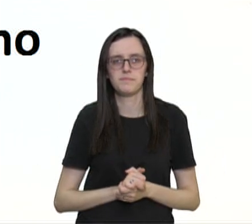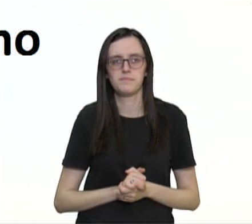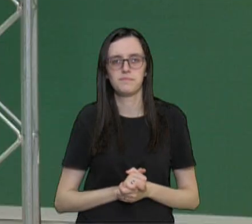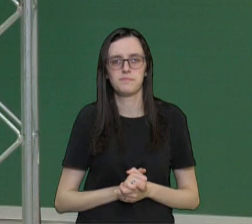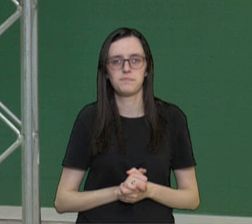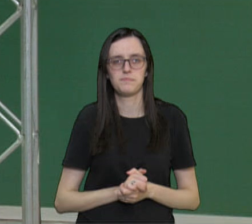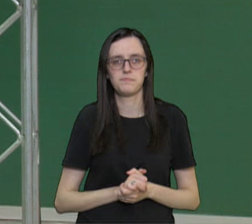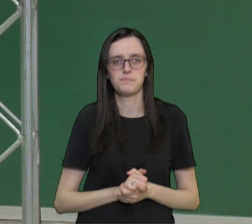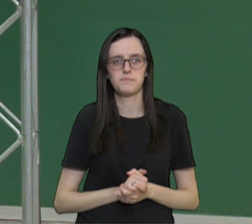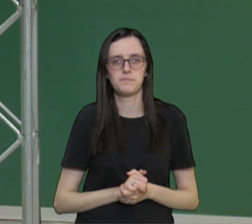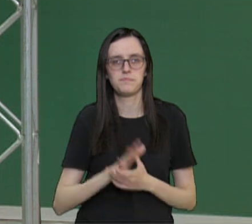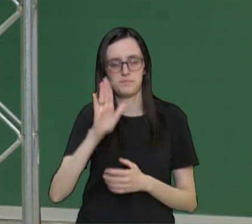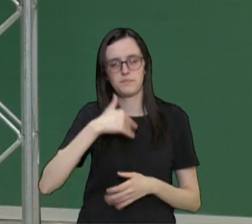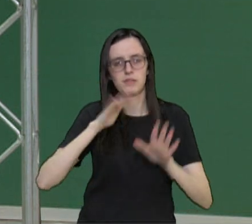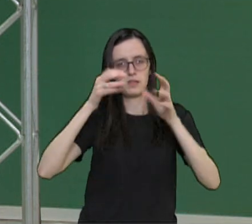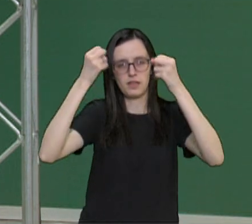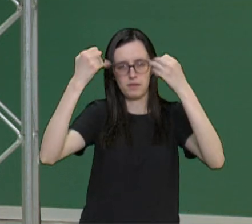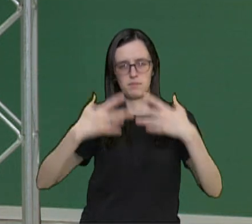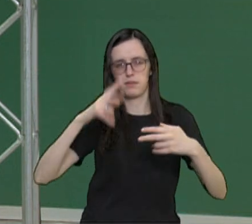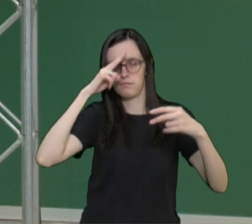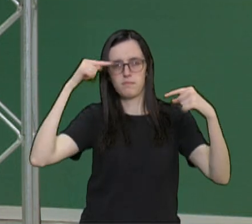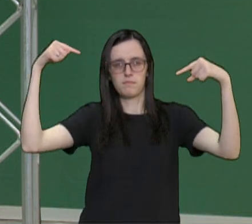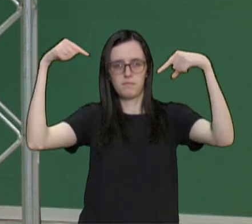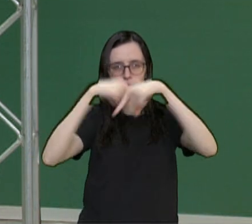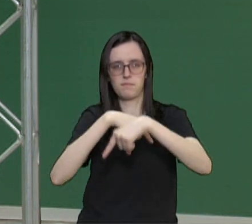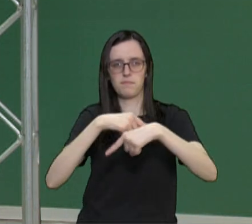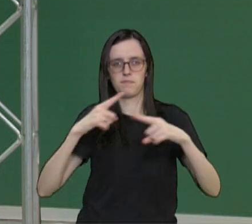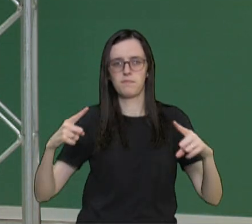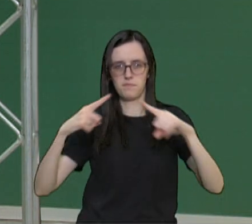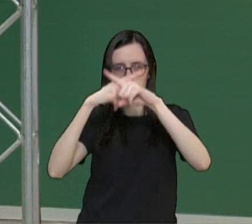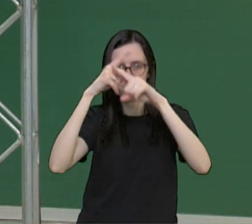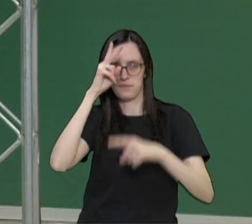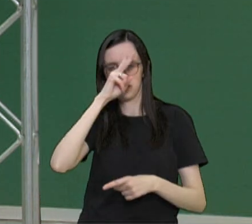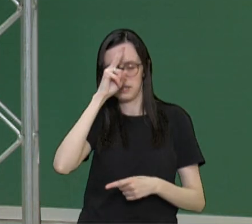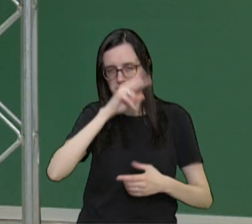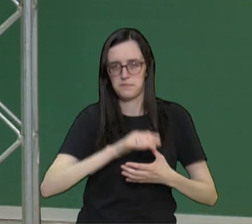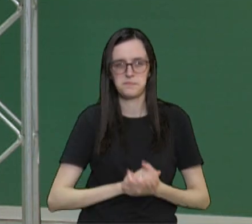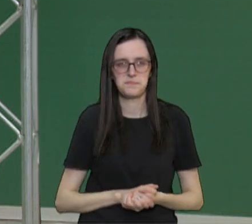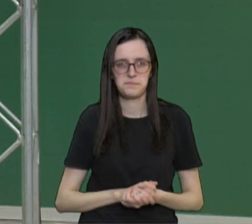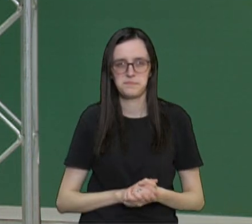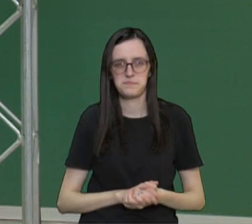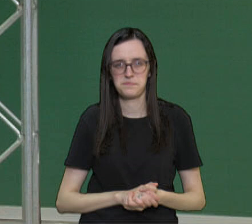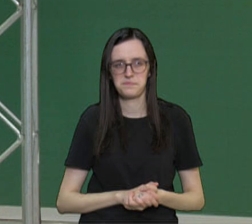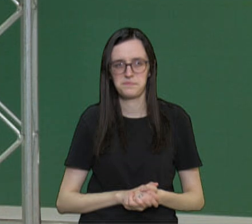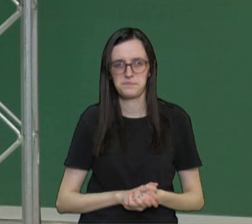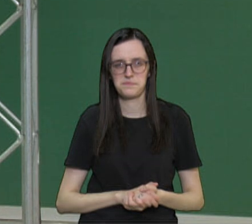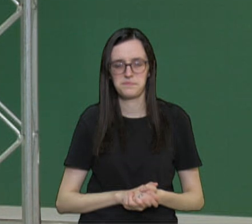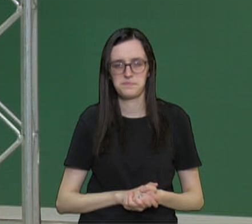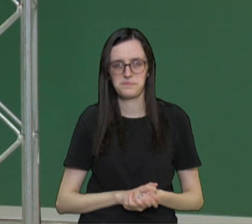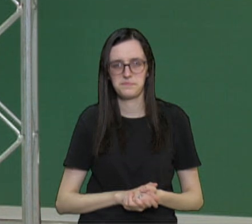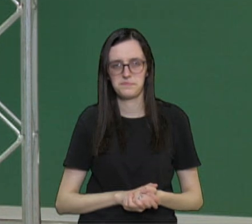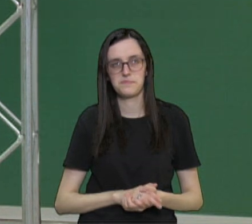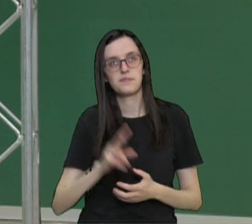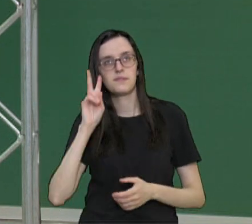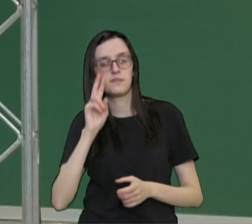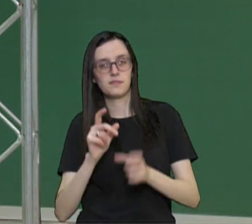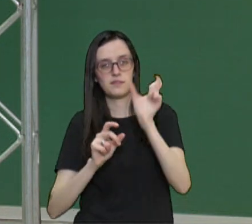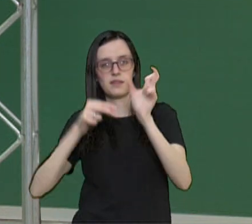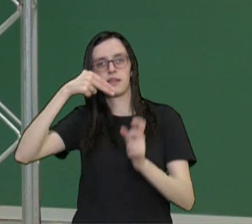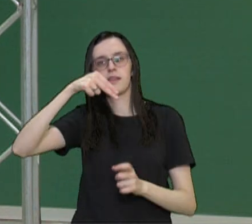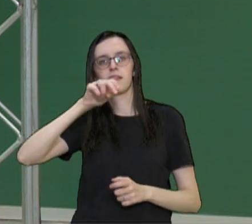Pessoal, lembra que eu falei aquela cruzada lá entre neoclassicismo e o romantismo? Né, que um vinha de oposição a